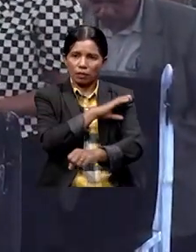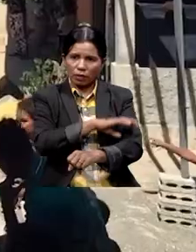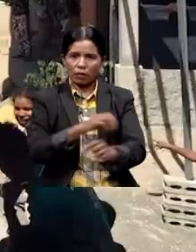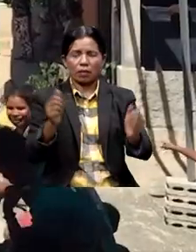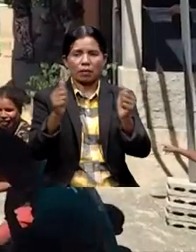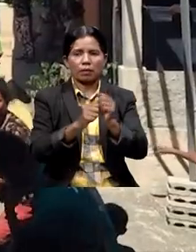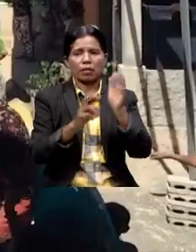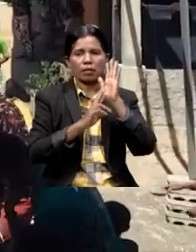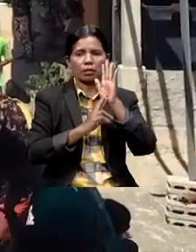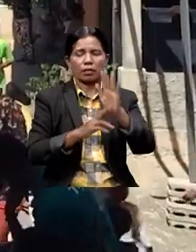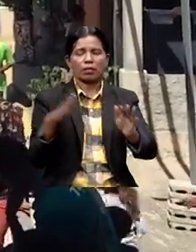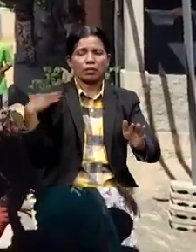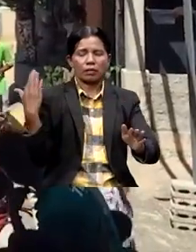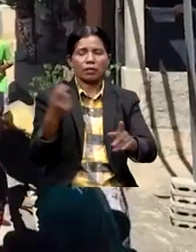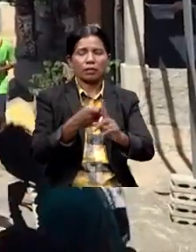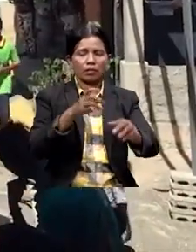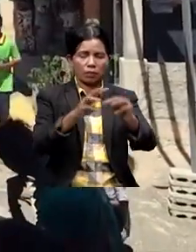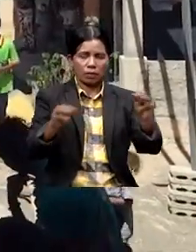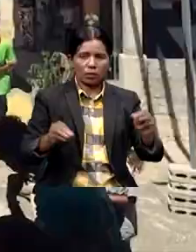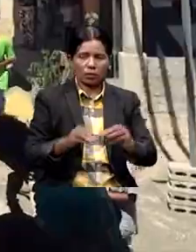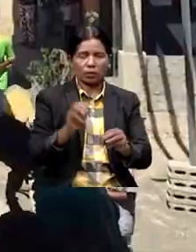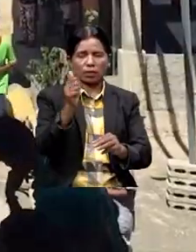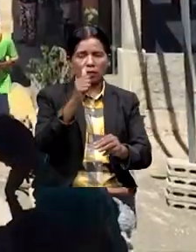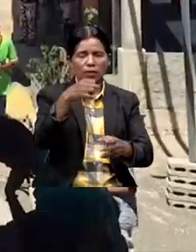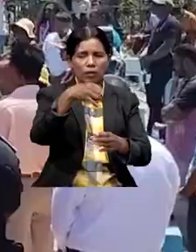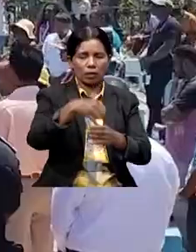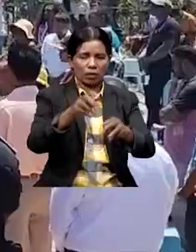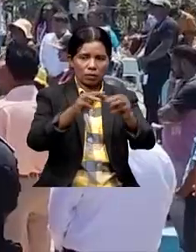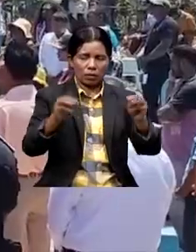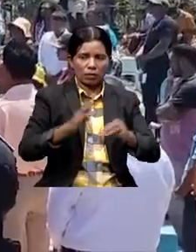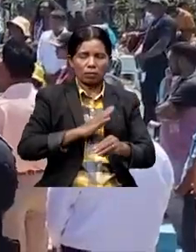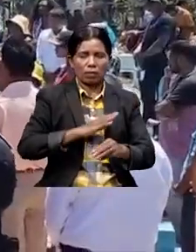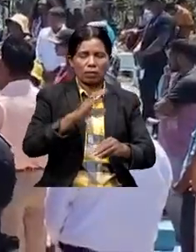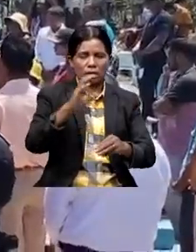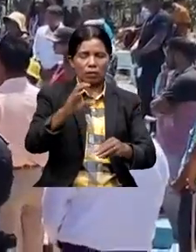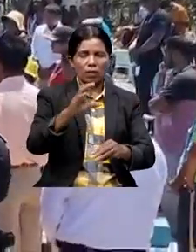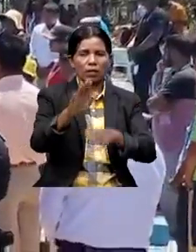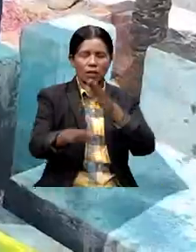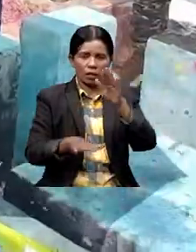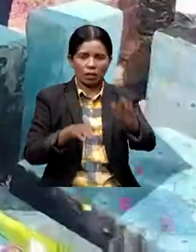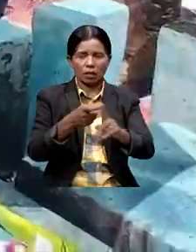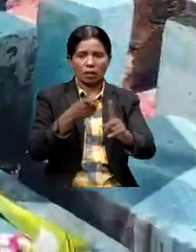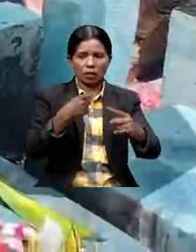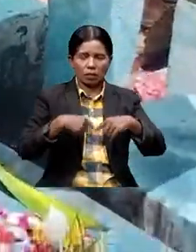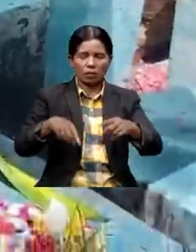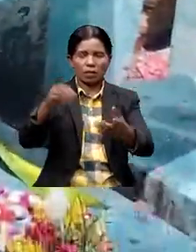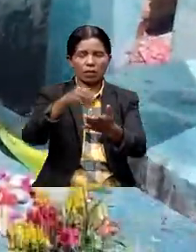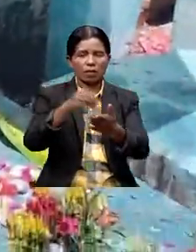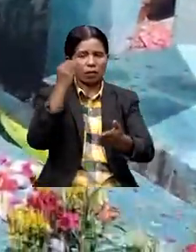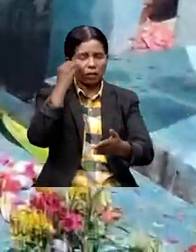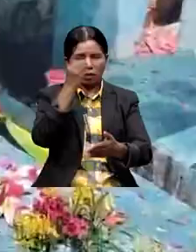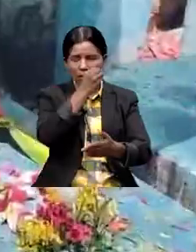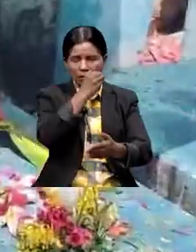com representante juventude do município Sanolo, inclui município Baucau Lao Ain, o de Bacara e Funen e a